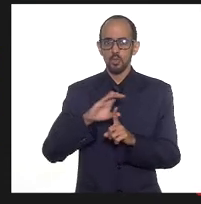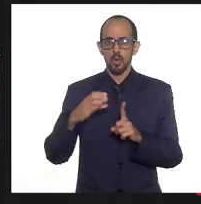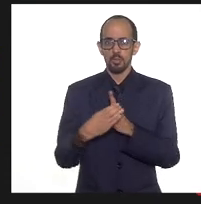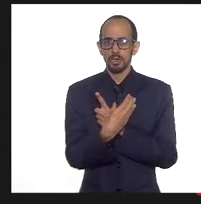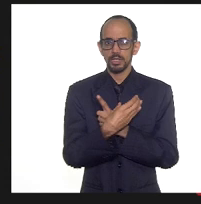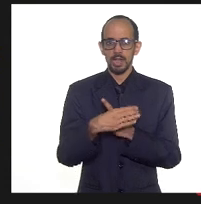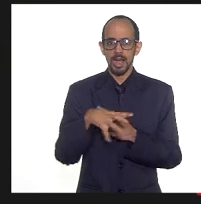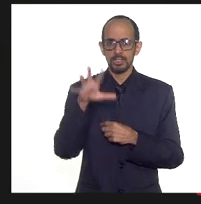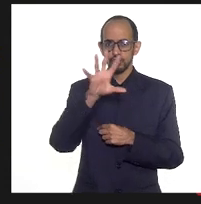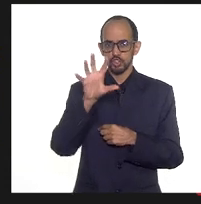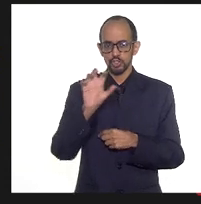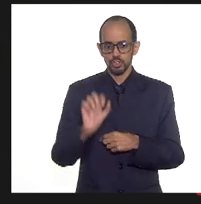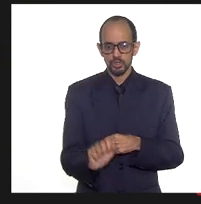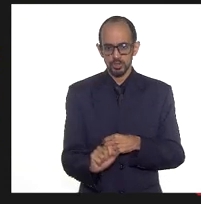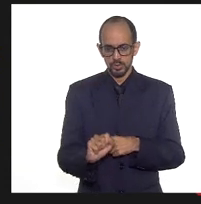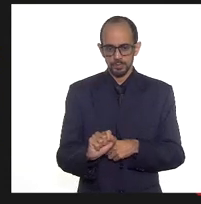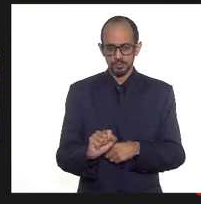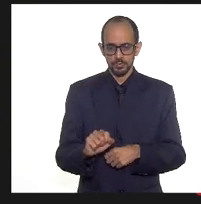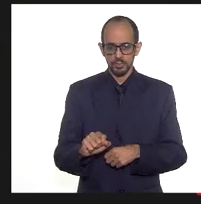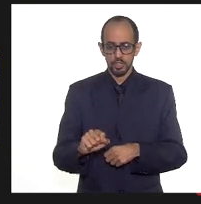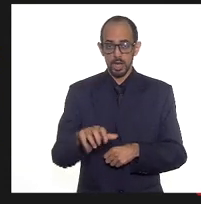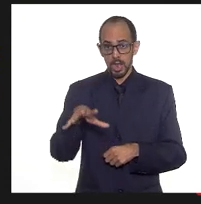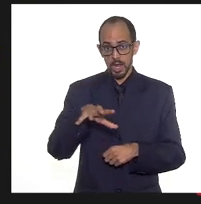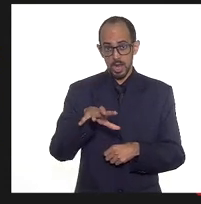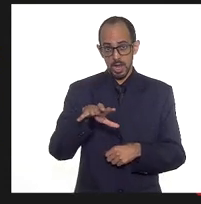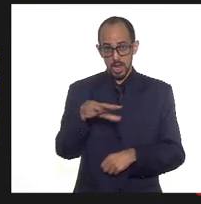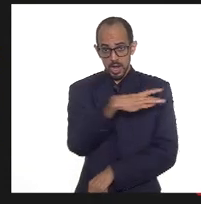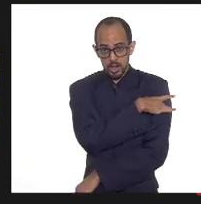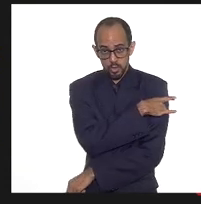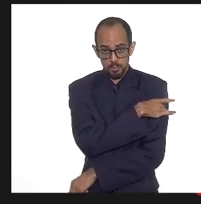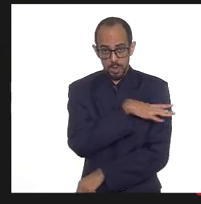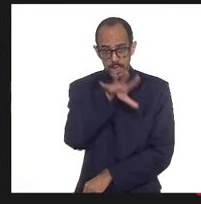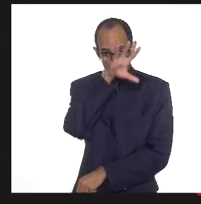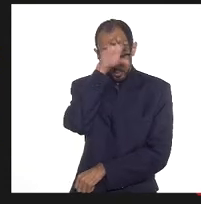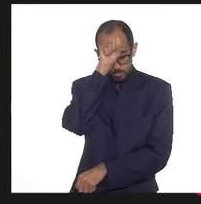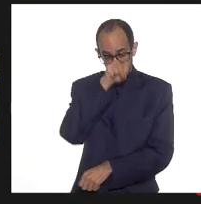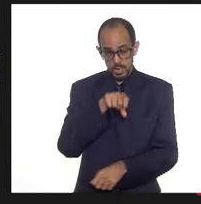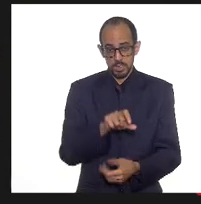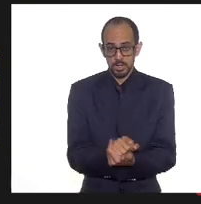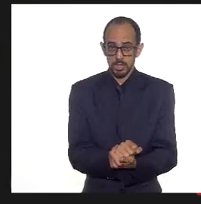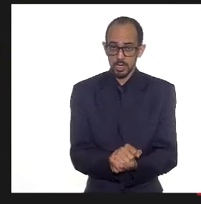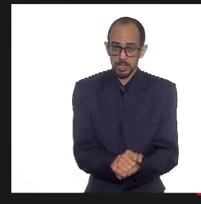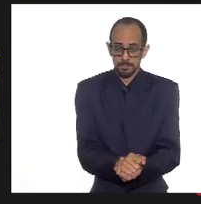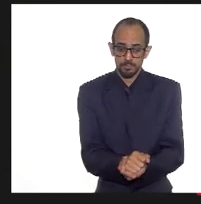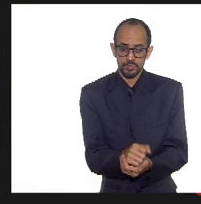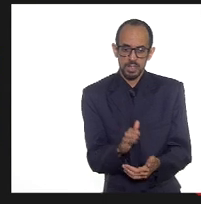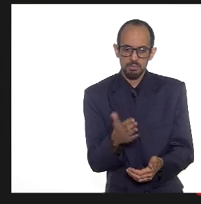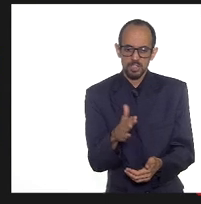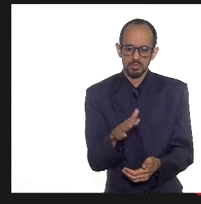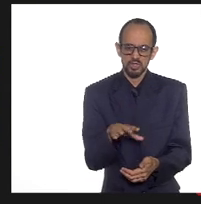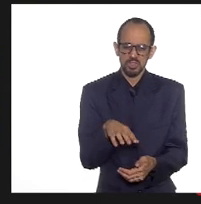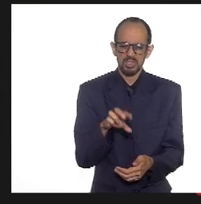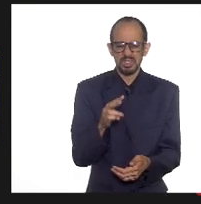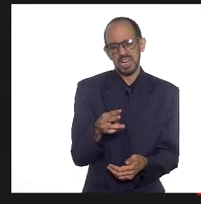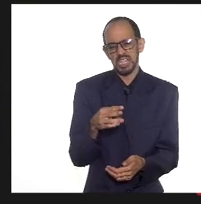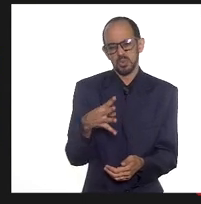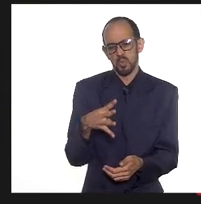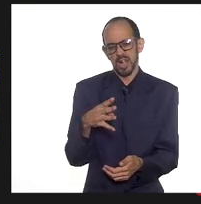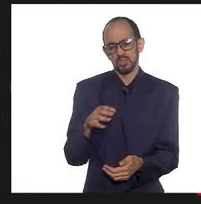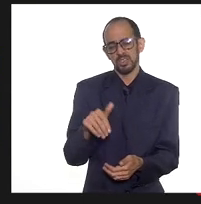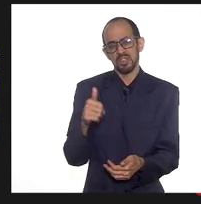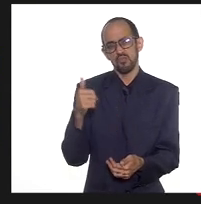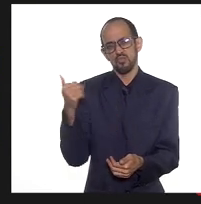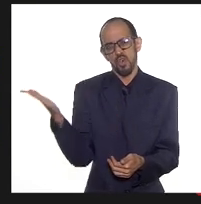região metropolitana de Campos, só uns 3 ou 4 fora da região, e eles